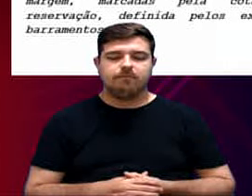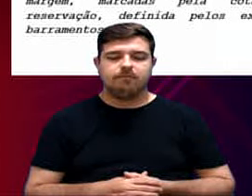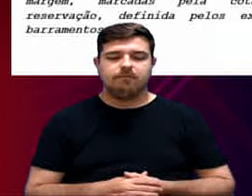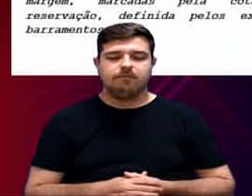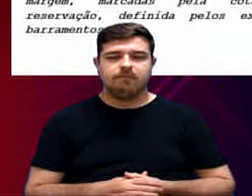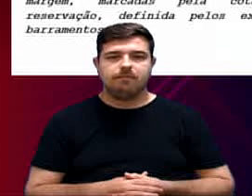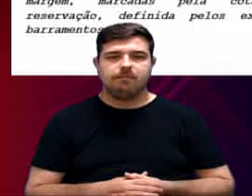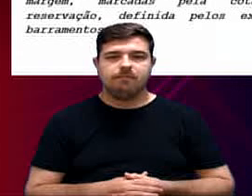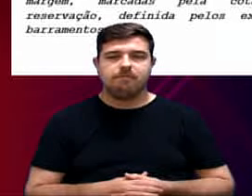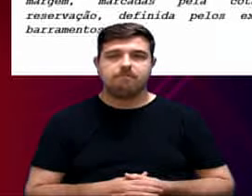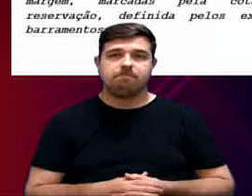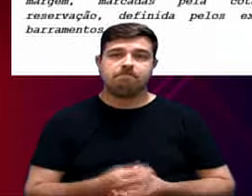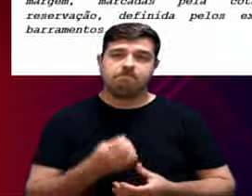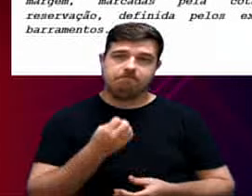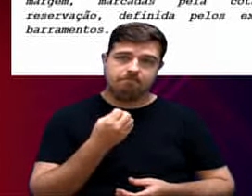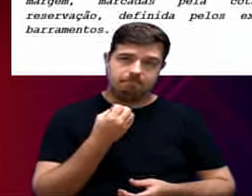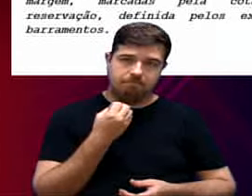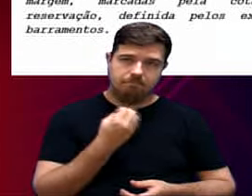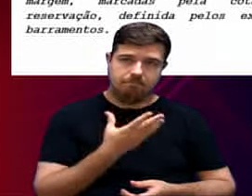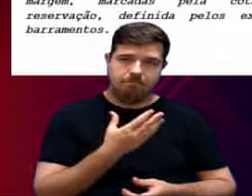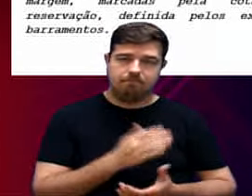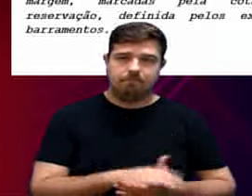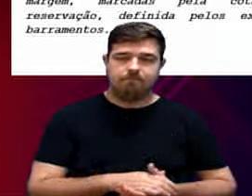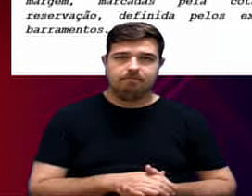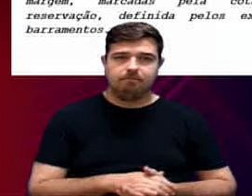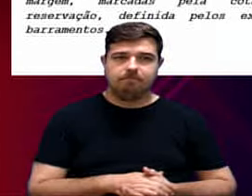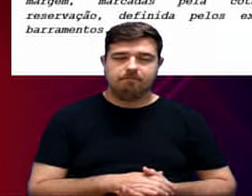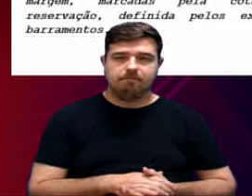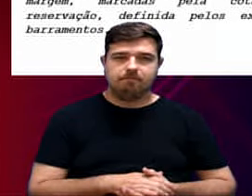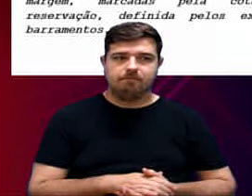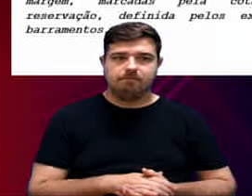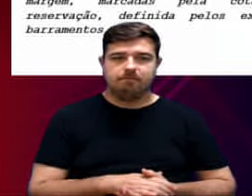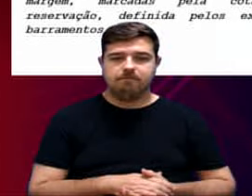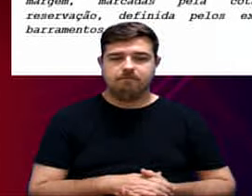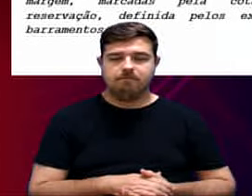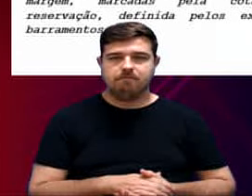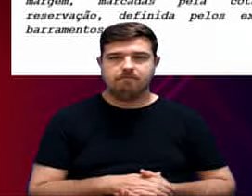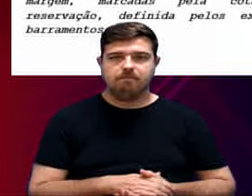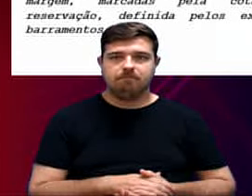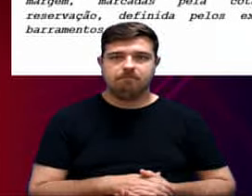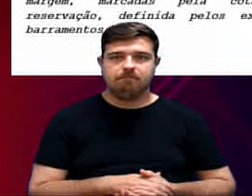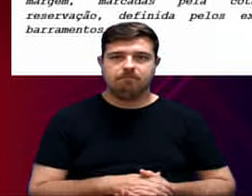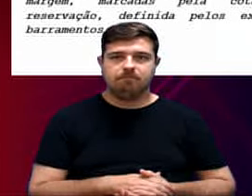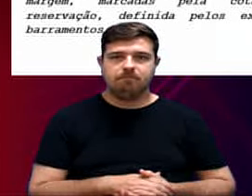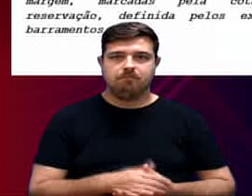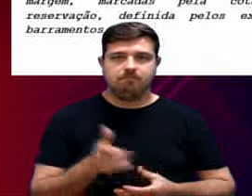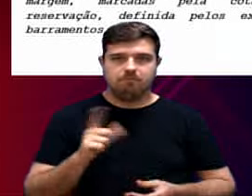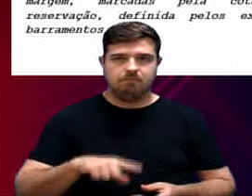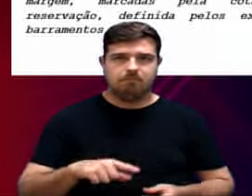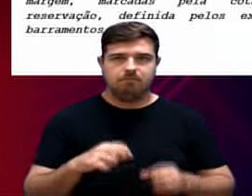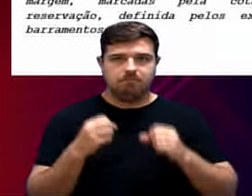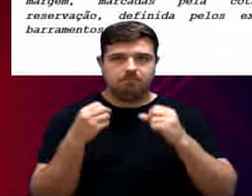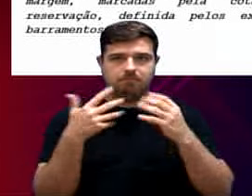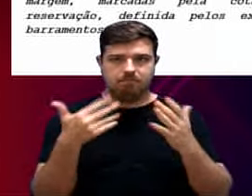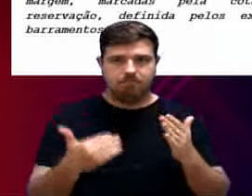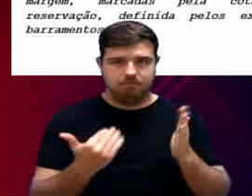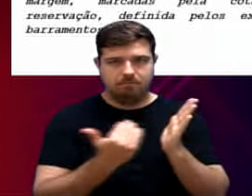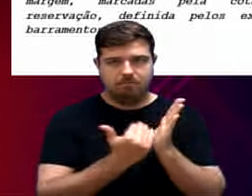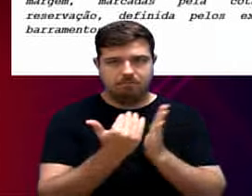J bom eh nessa linha a a gente